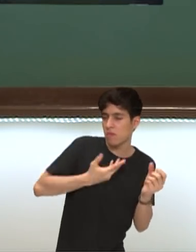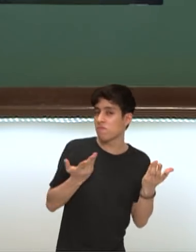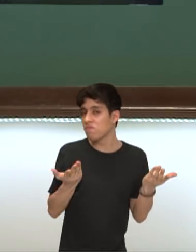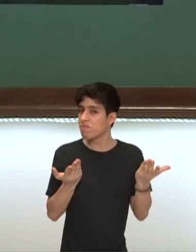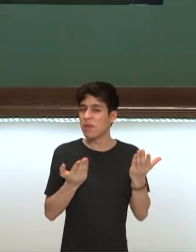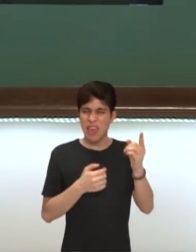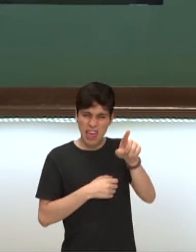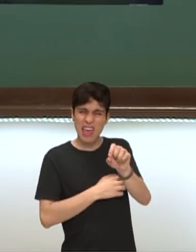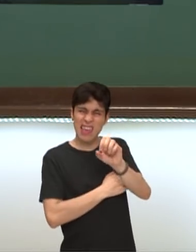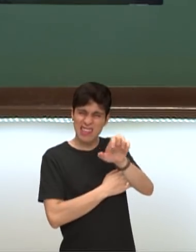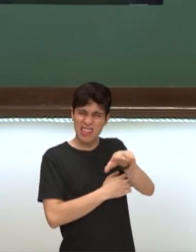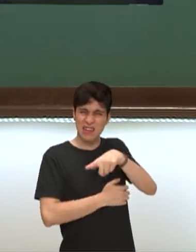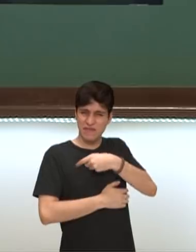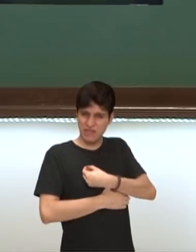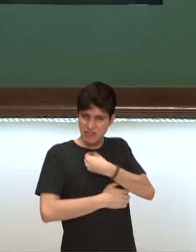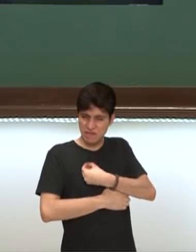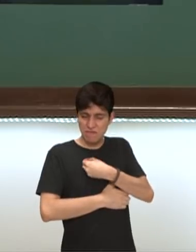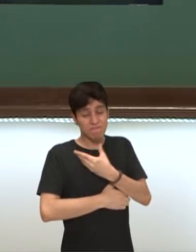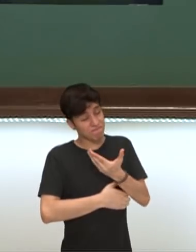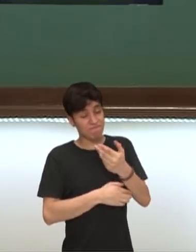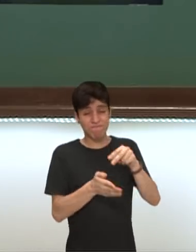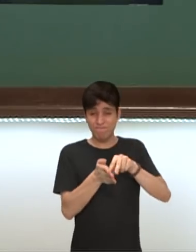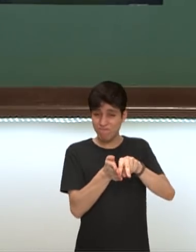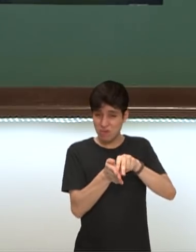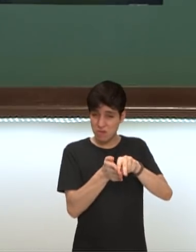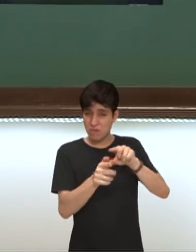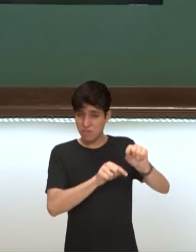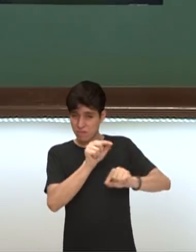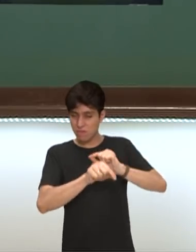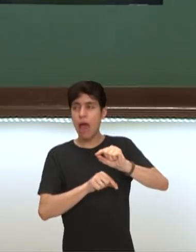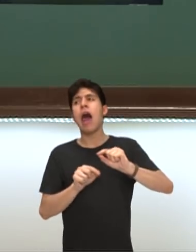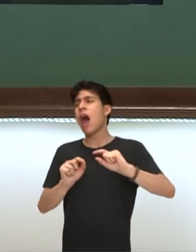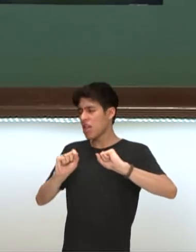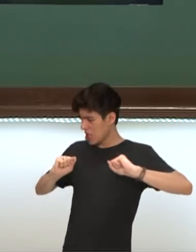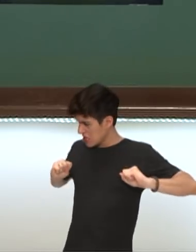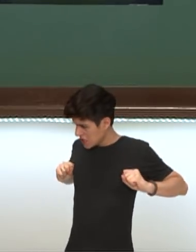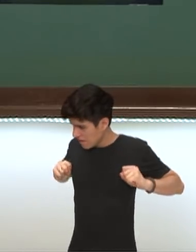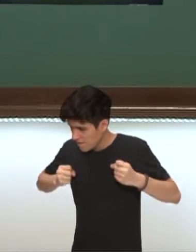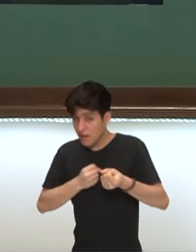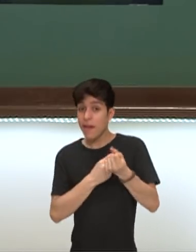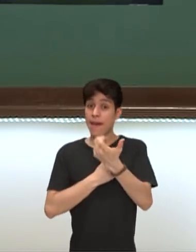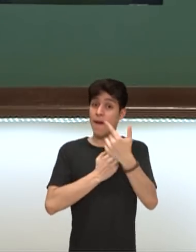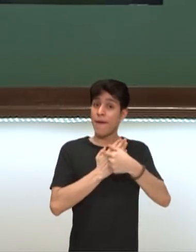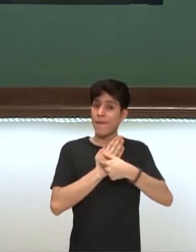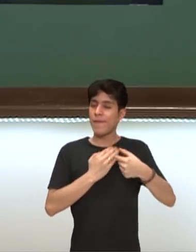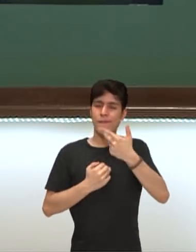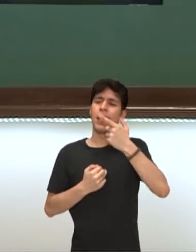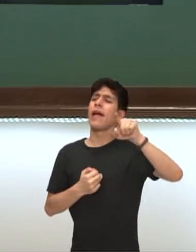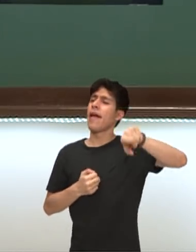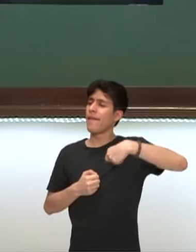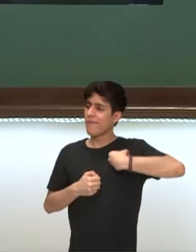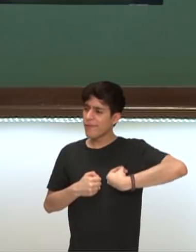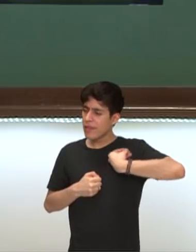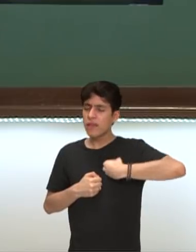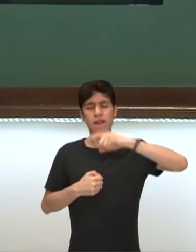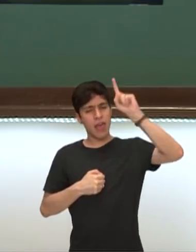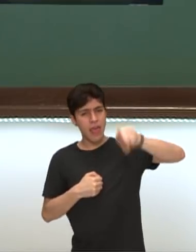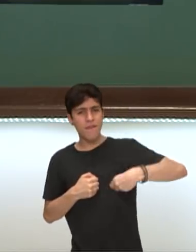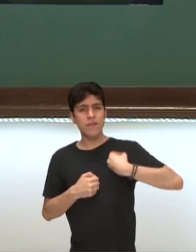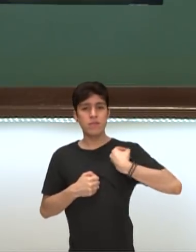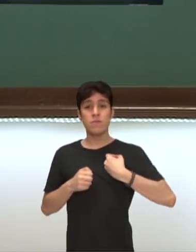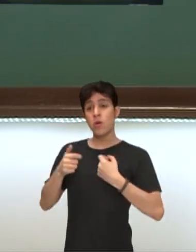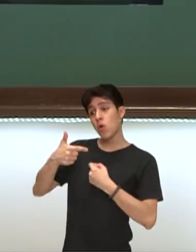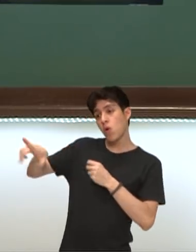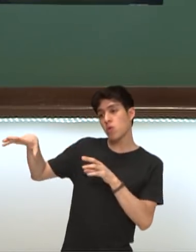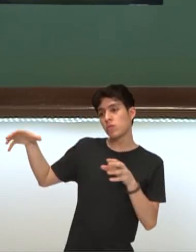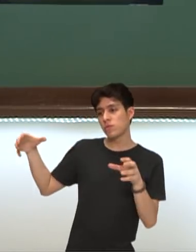bastante discutida dentro da biologia. Alguns autores defendem que os vírus são considerados seres vivos, outros consideram que os vírus não